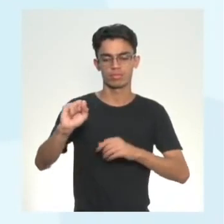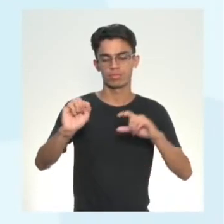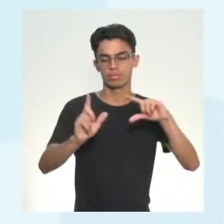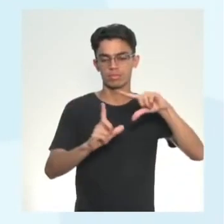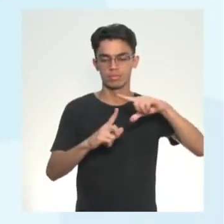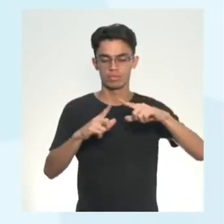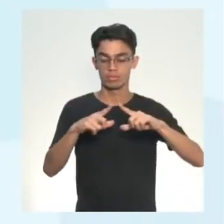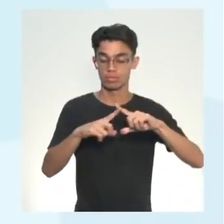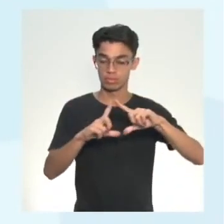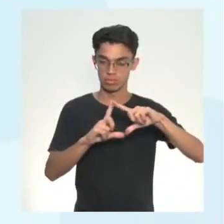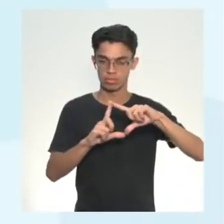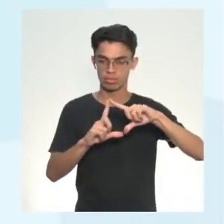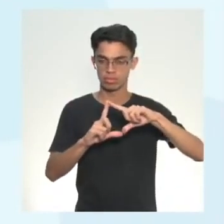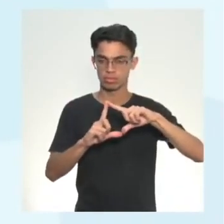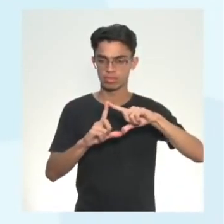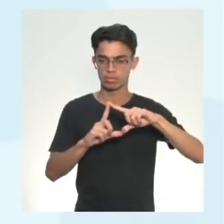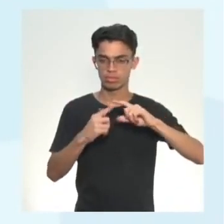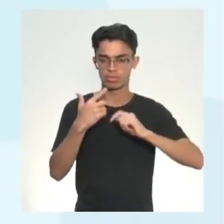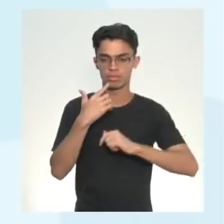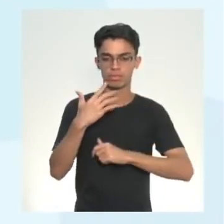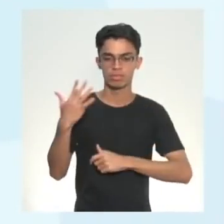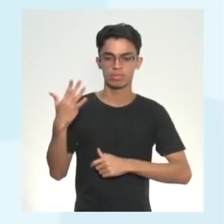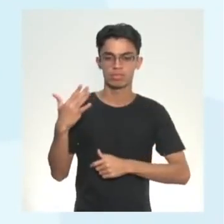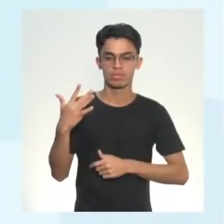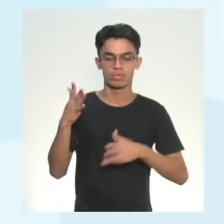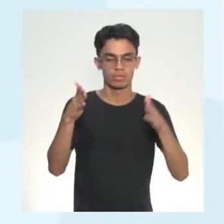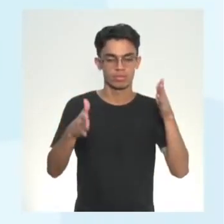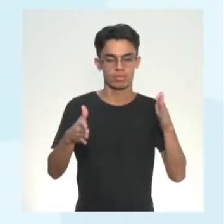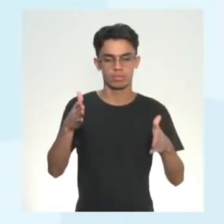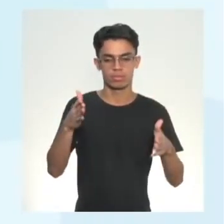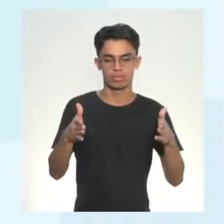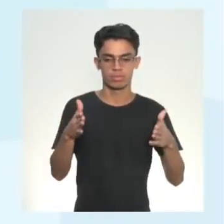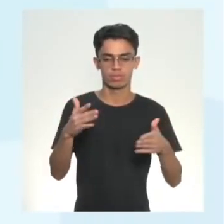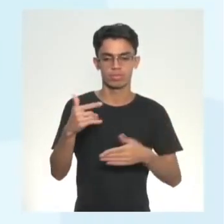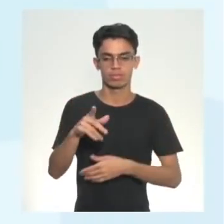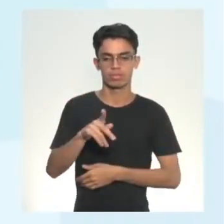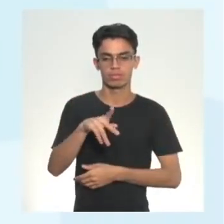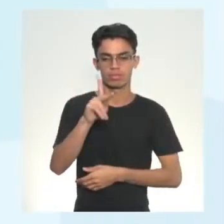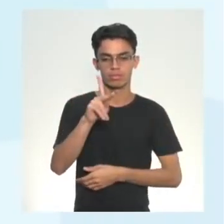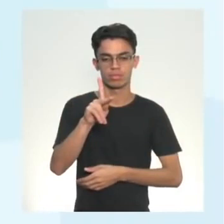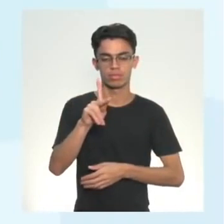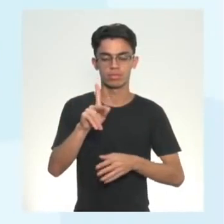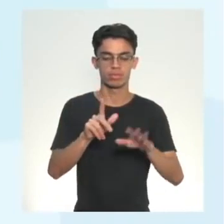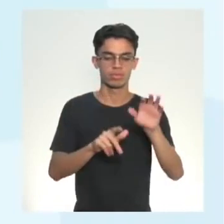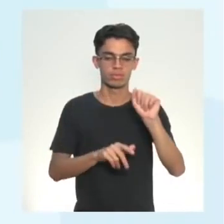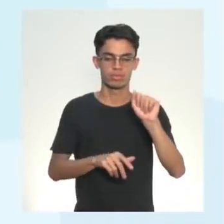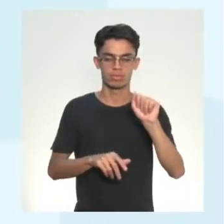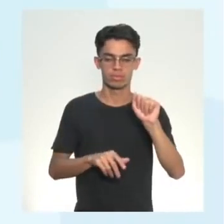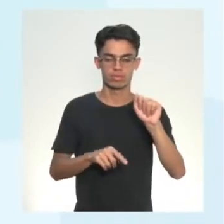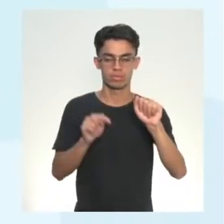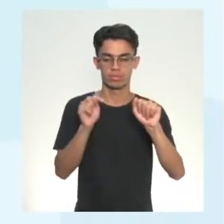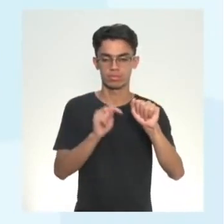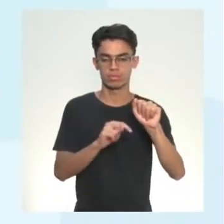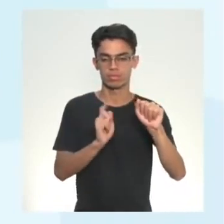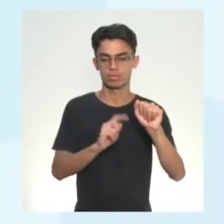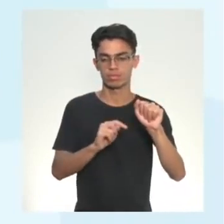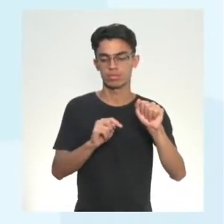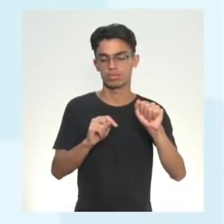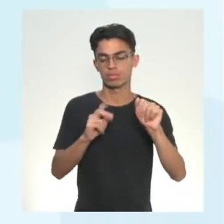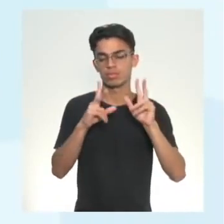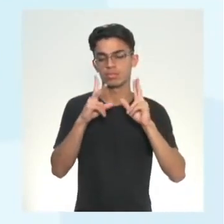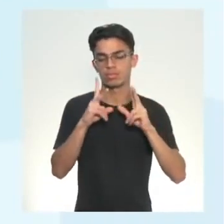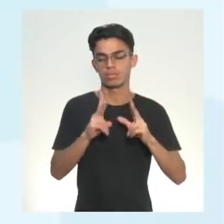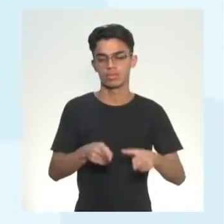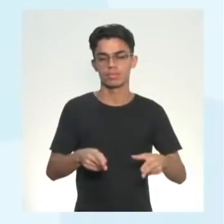razão de semelhança dos lados. Então, observe. K para a área é o